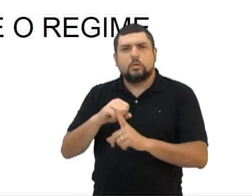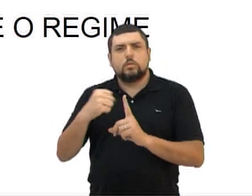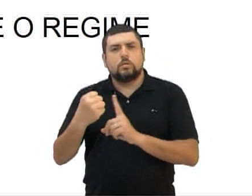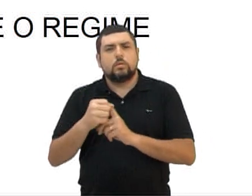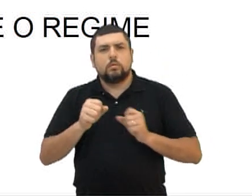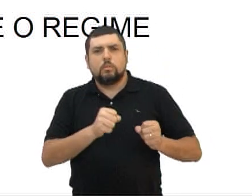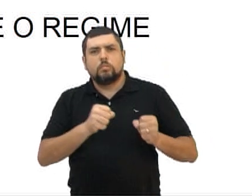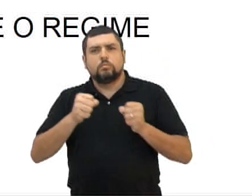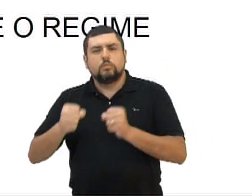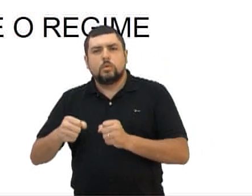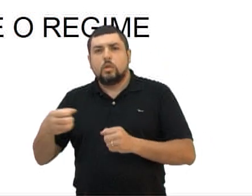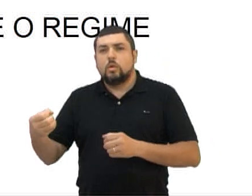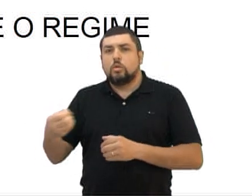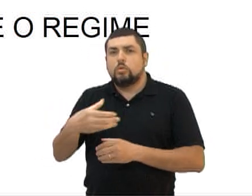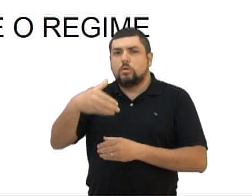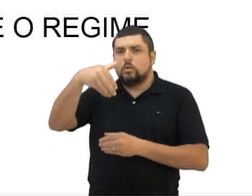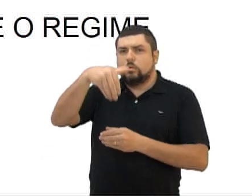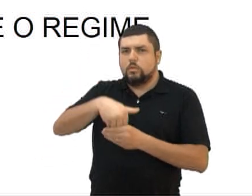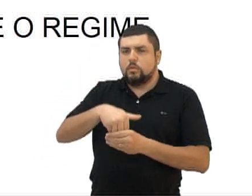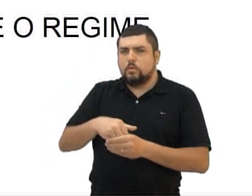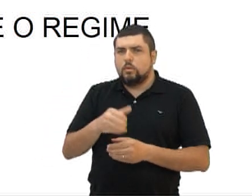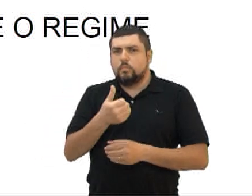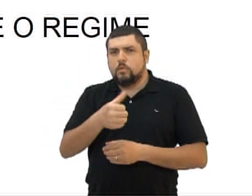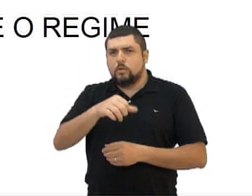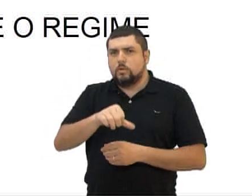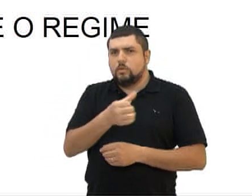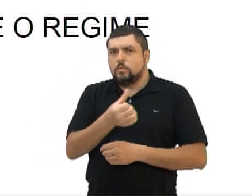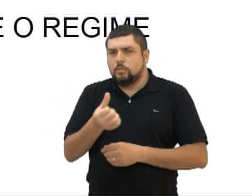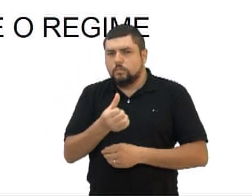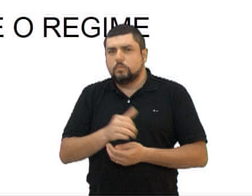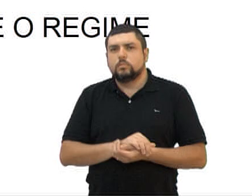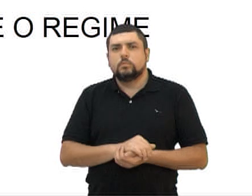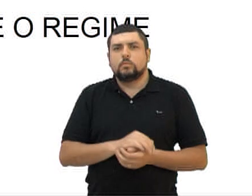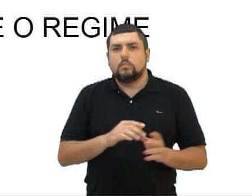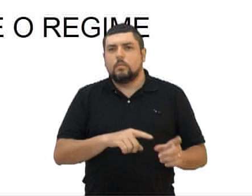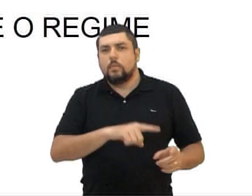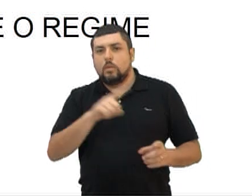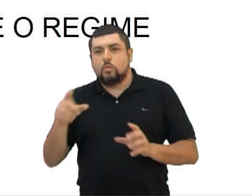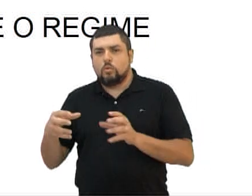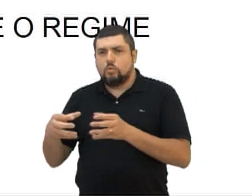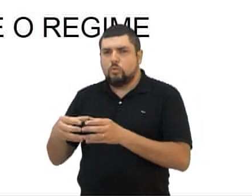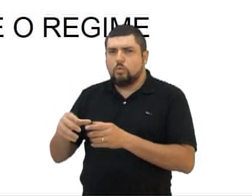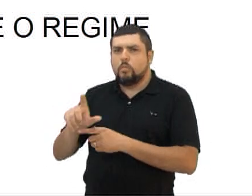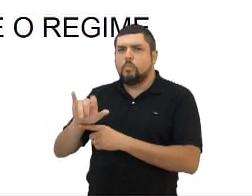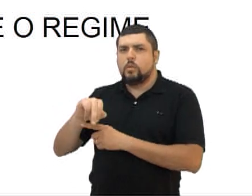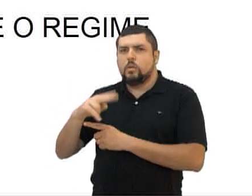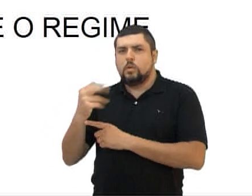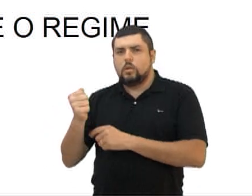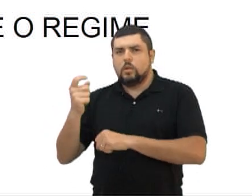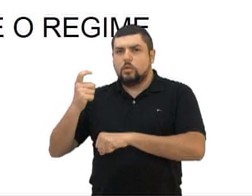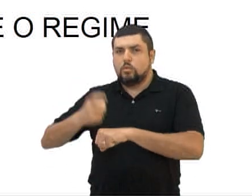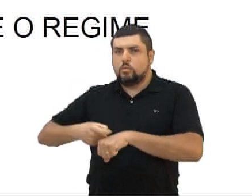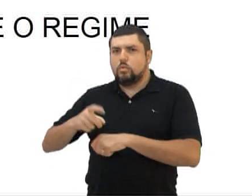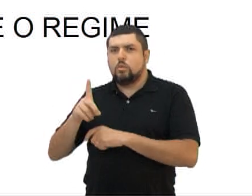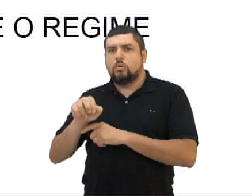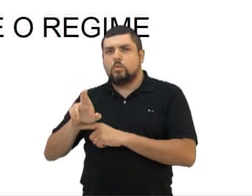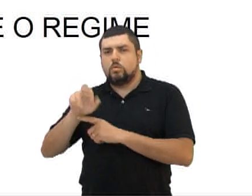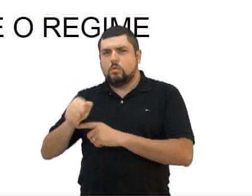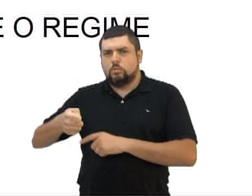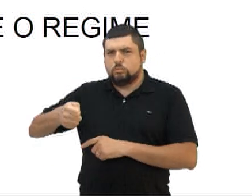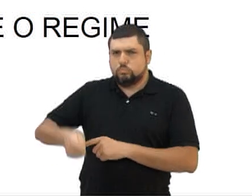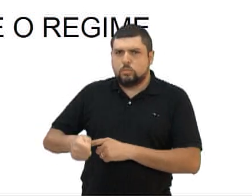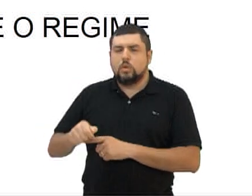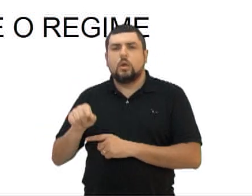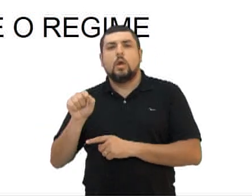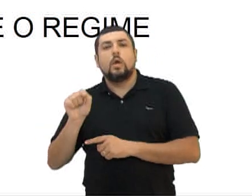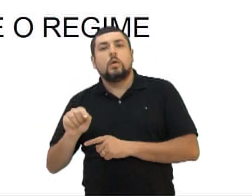em 1966. O outro grupo se chamava Linha Dura e eles previam a extensão desse regime de